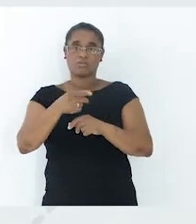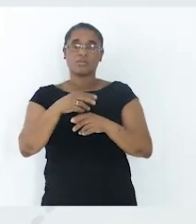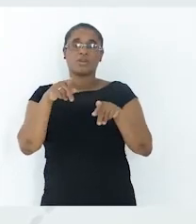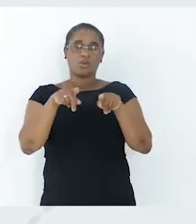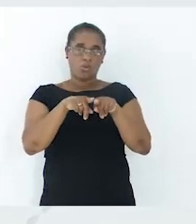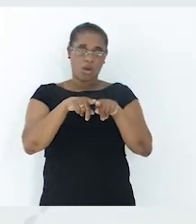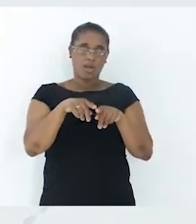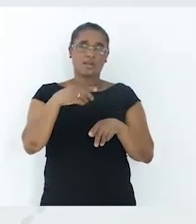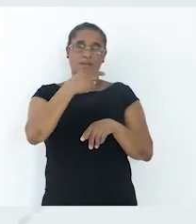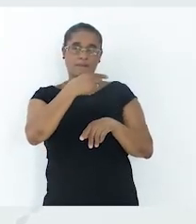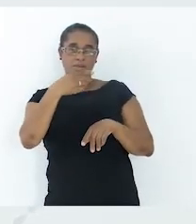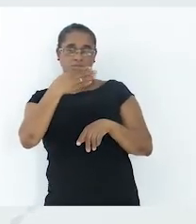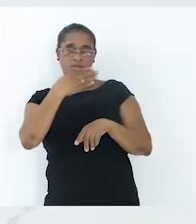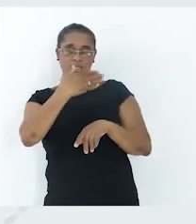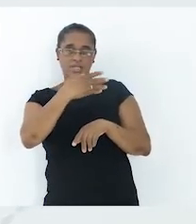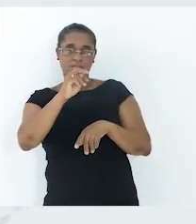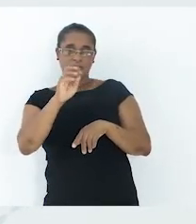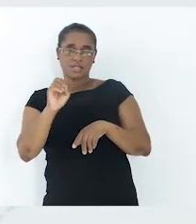igual menos 130